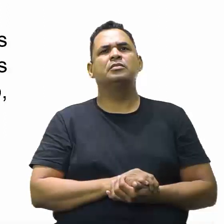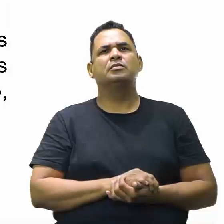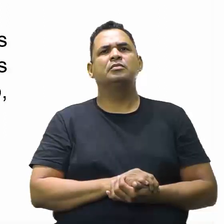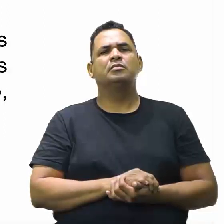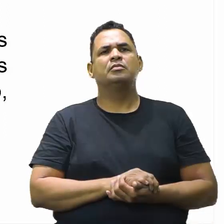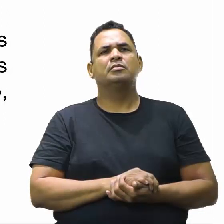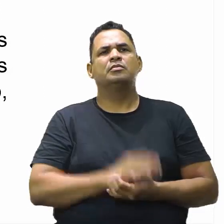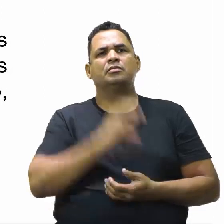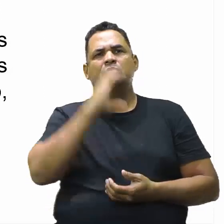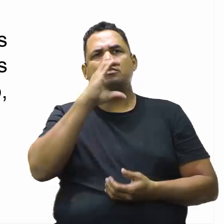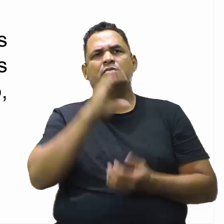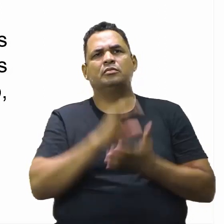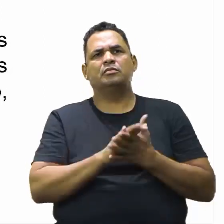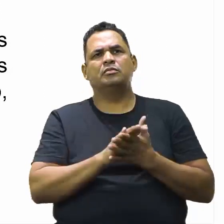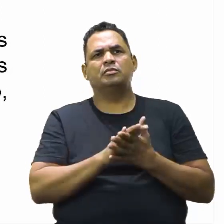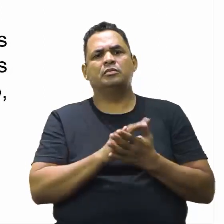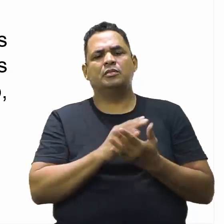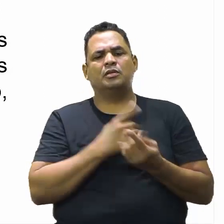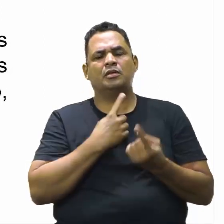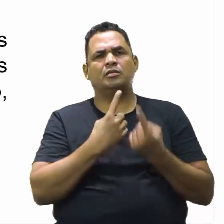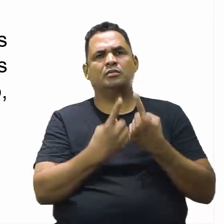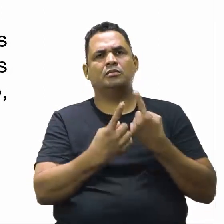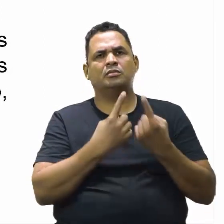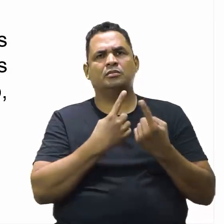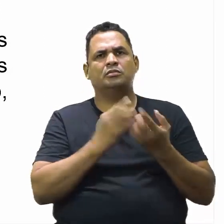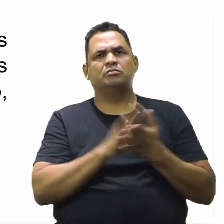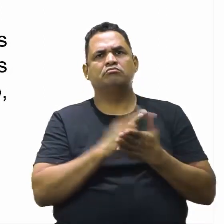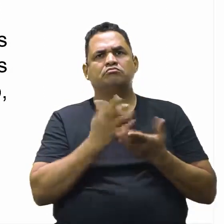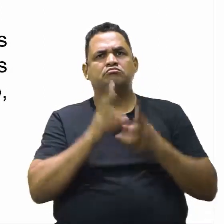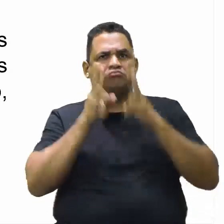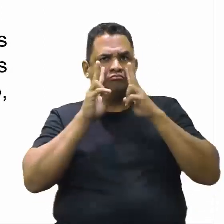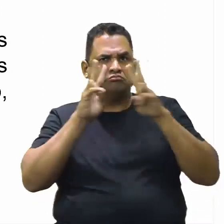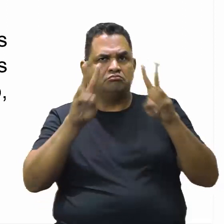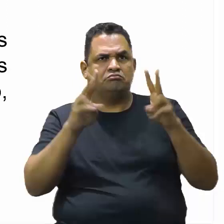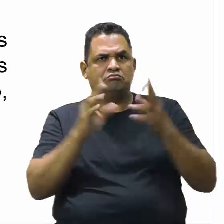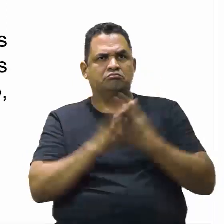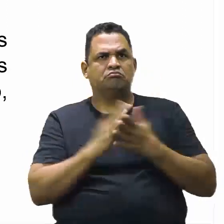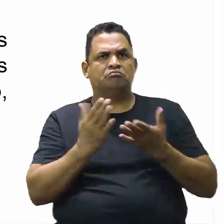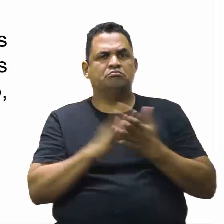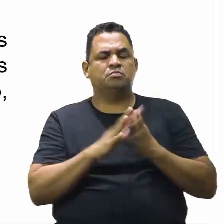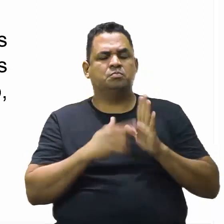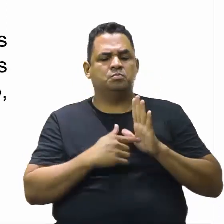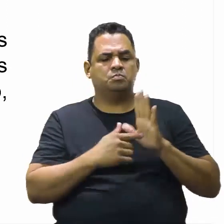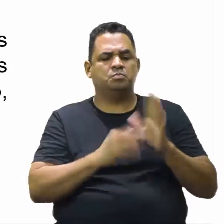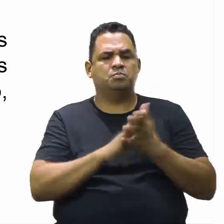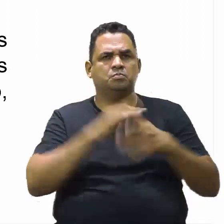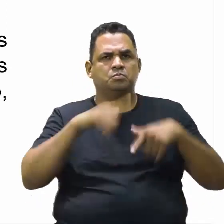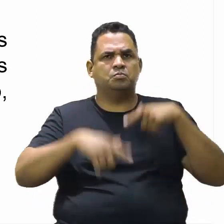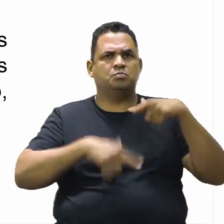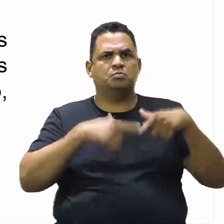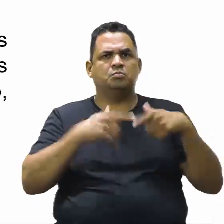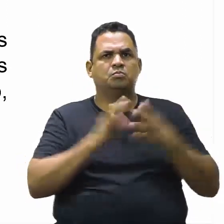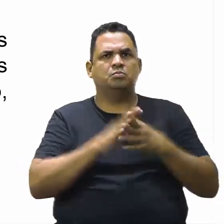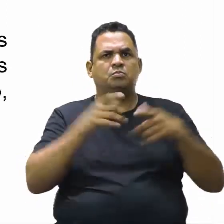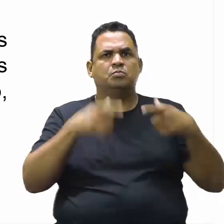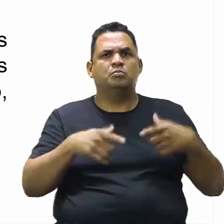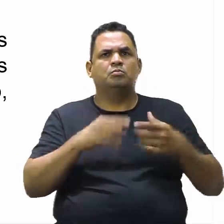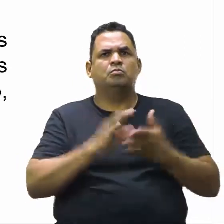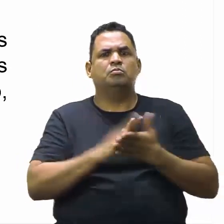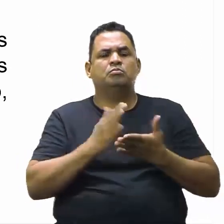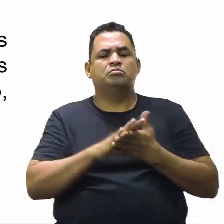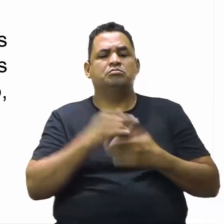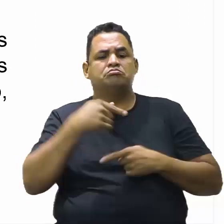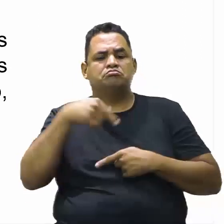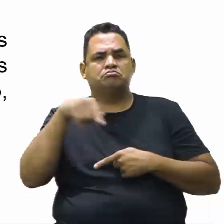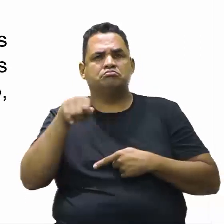Alternativa C, a estrada, ao contrário do previsto, representou para os trabalhadores locais uma